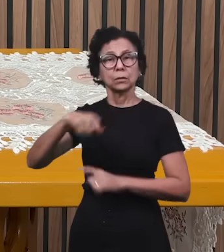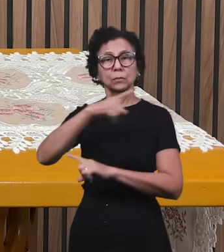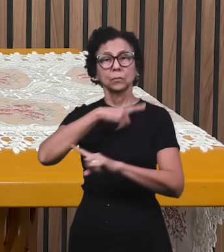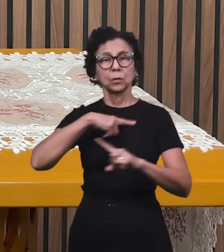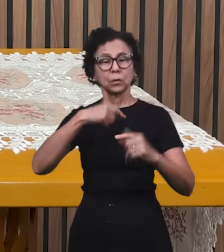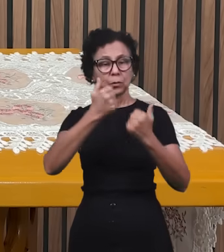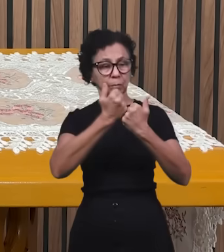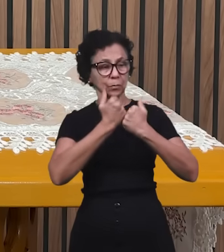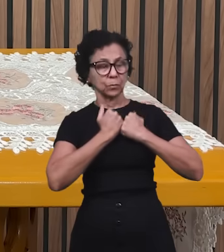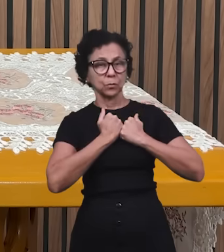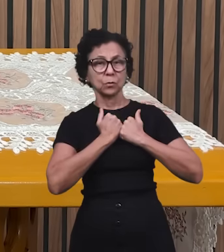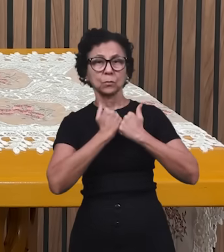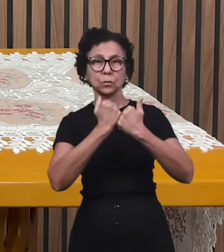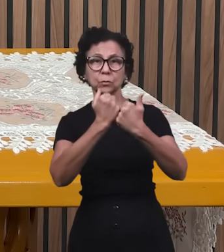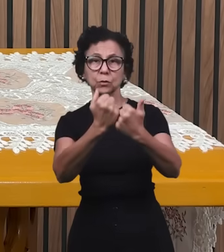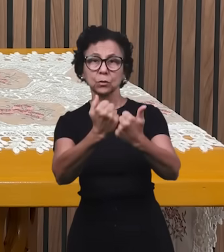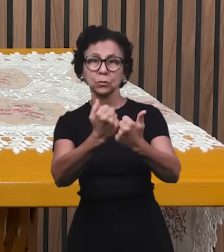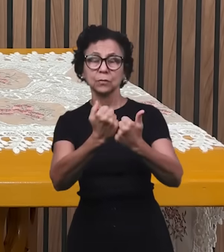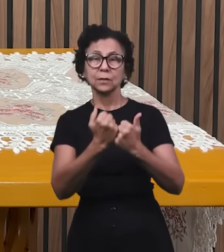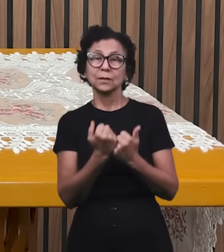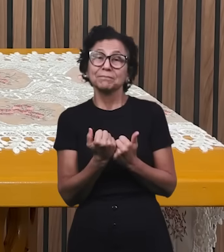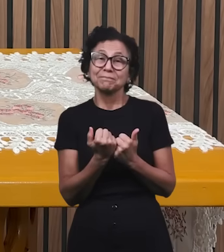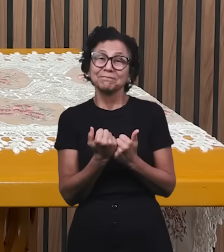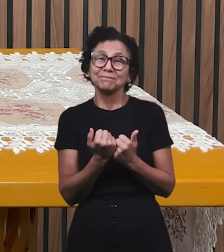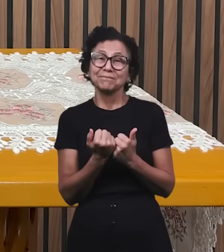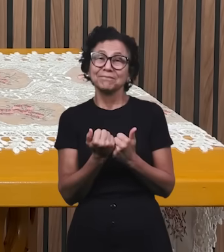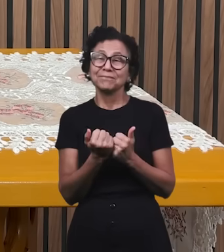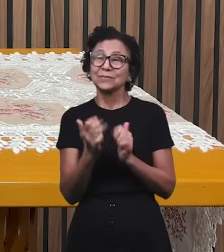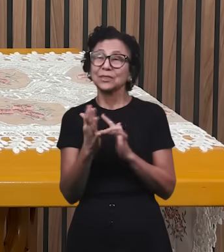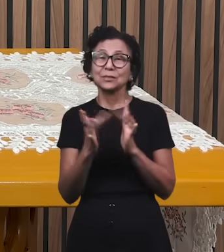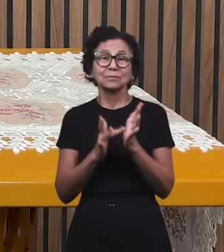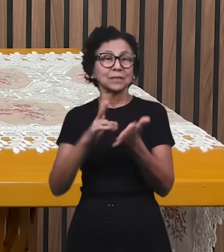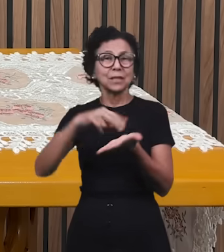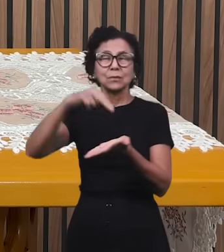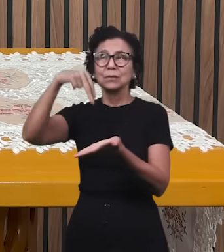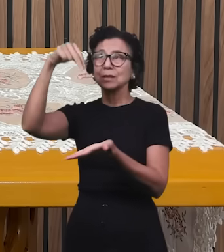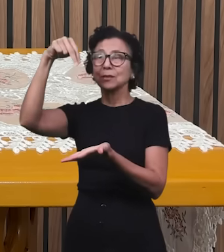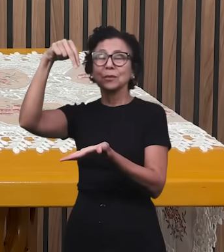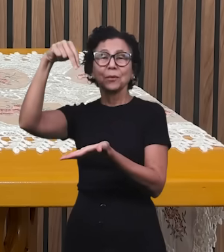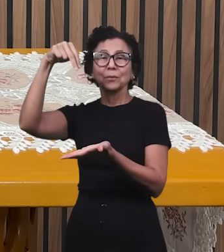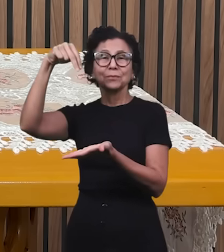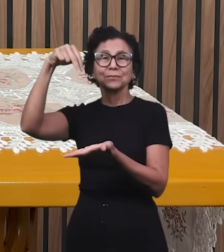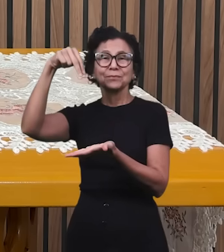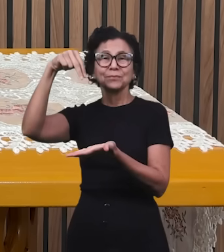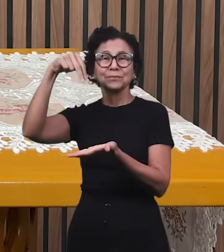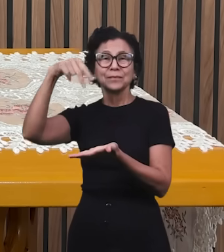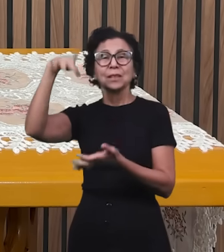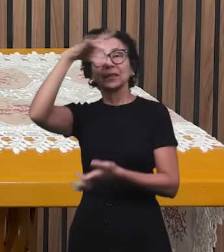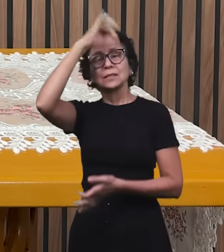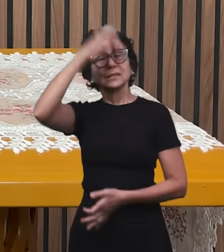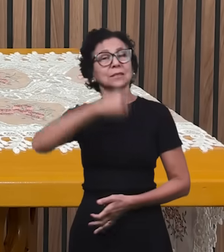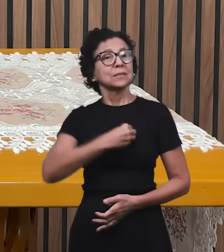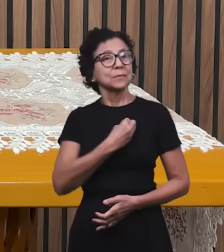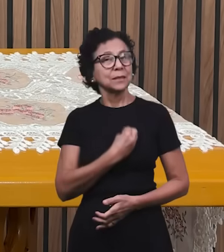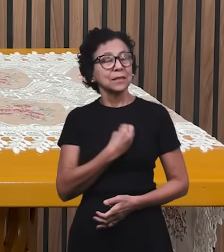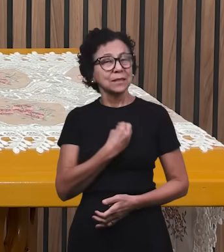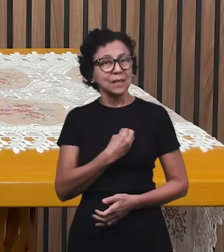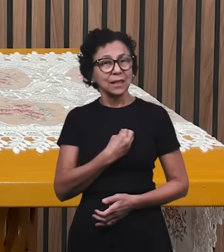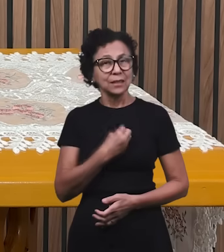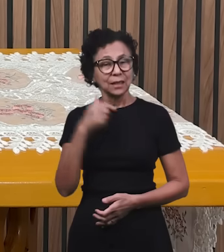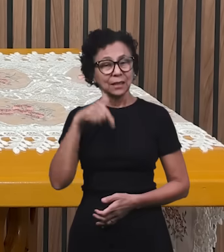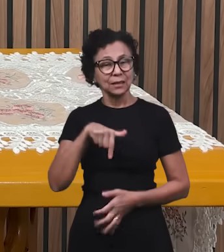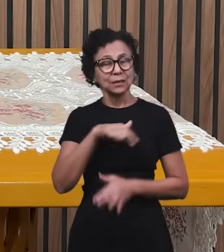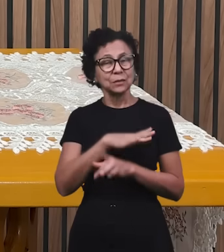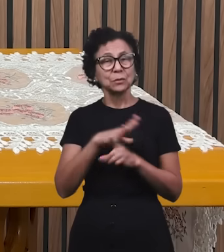por mim, ressuscitou, está vivo. O Espírito Santo está presente aqui neste culto, está presente aí